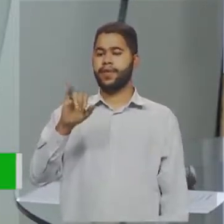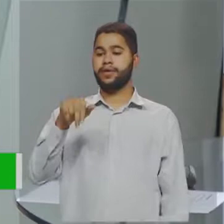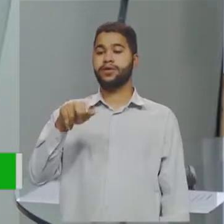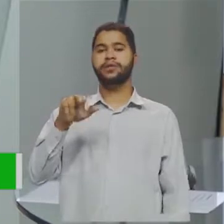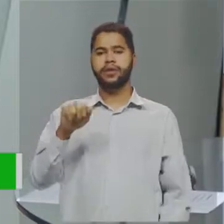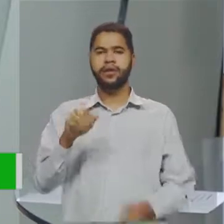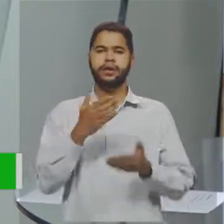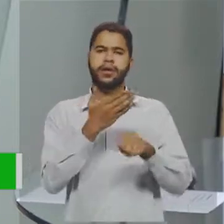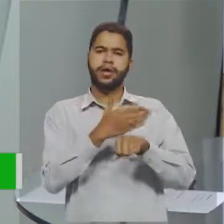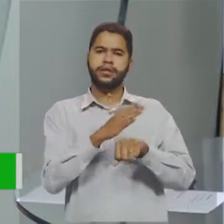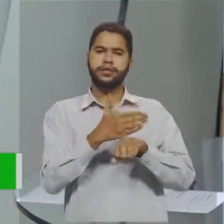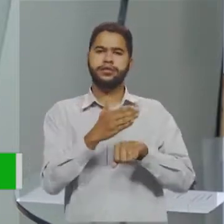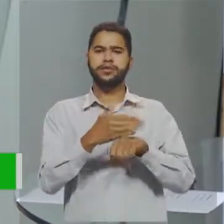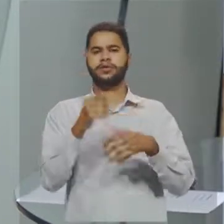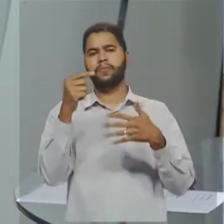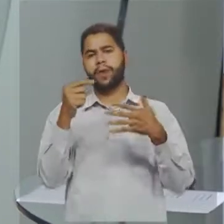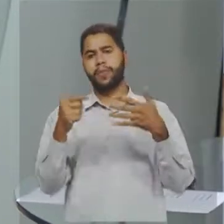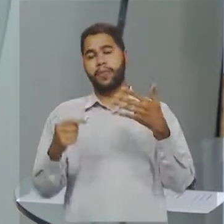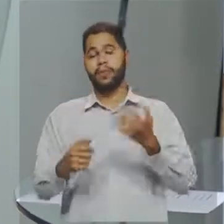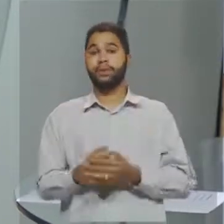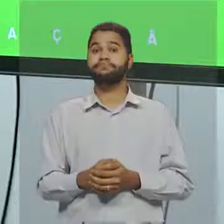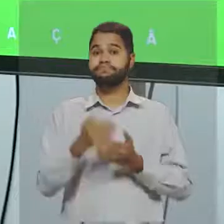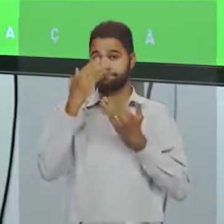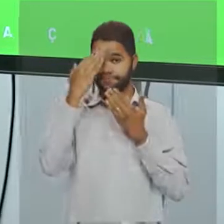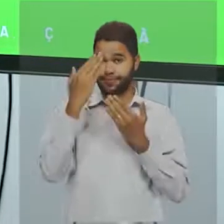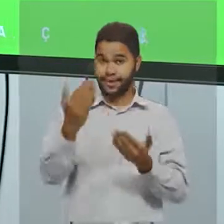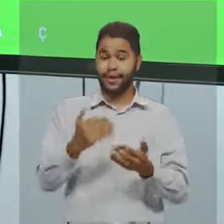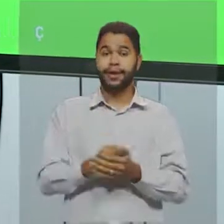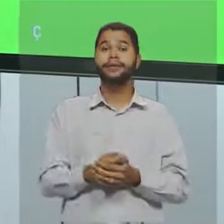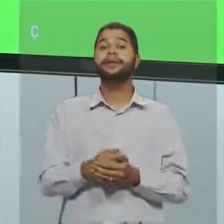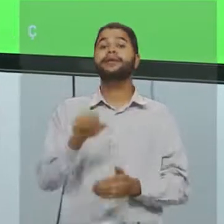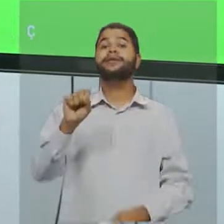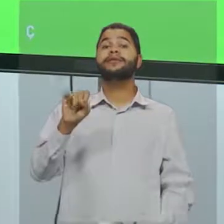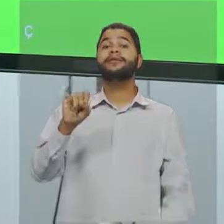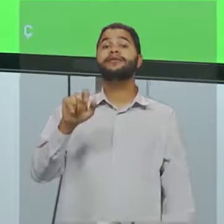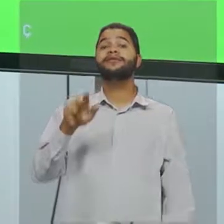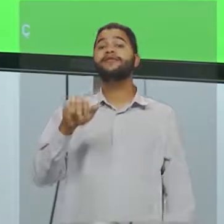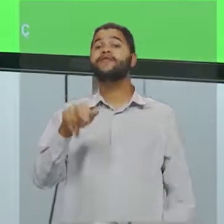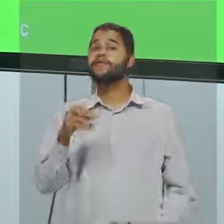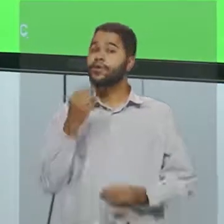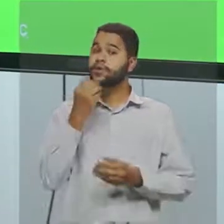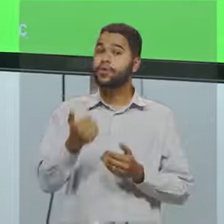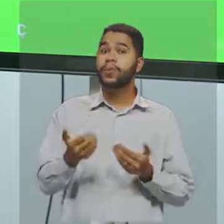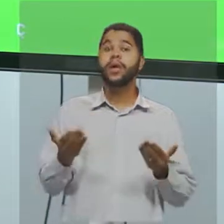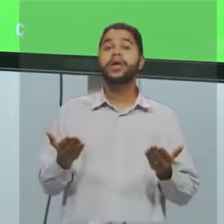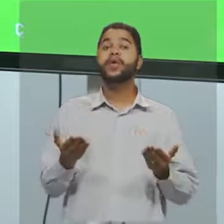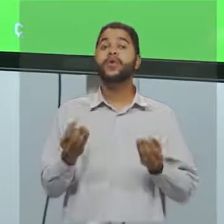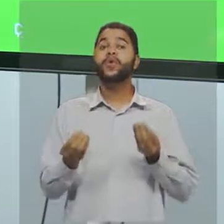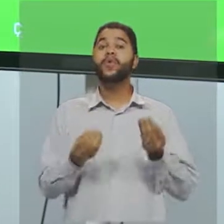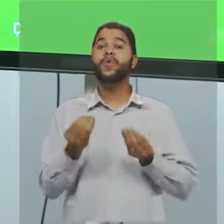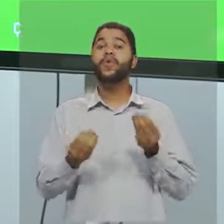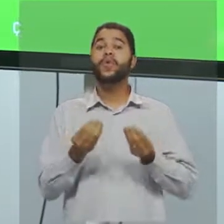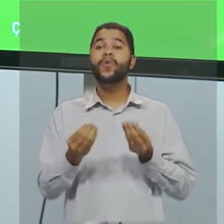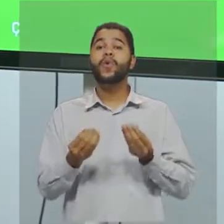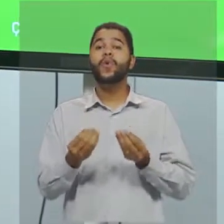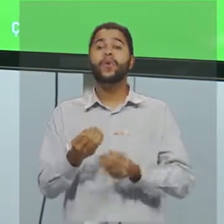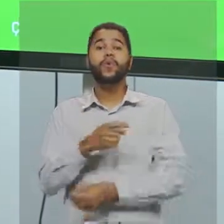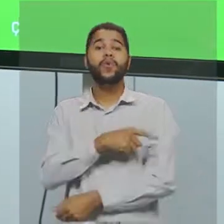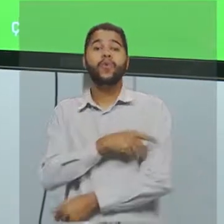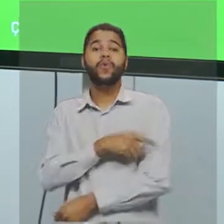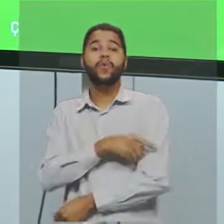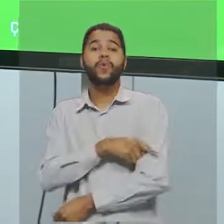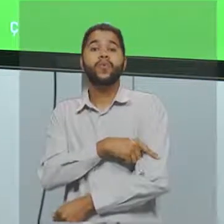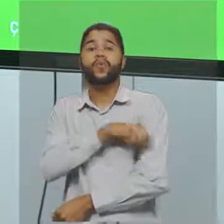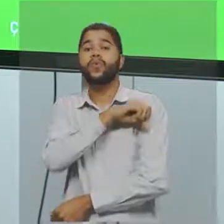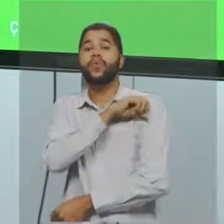mediana. Ótimo, obrigada, professor César. Professora Silvana, tudo bem? E no ensino fundamental,